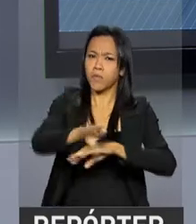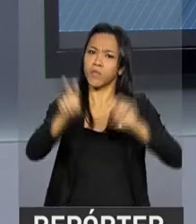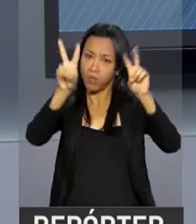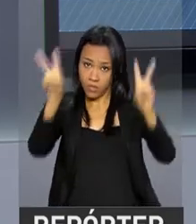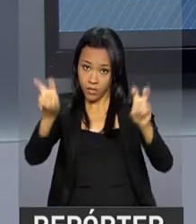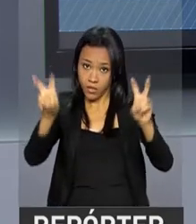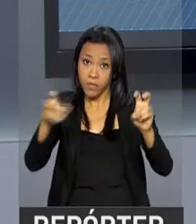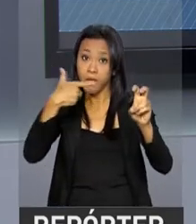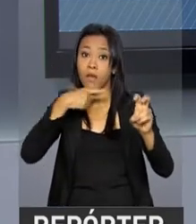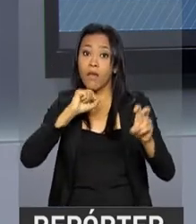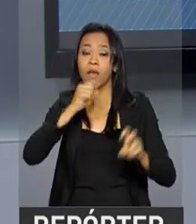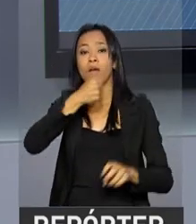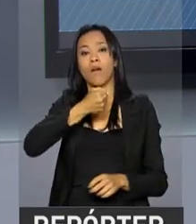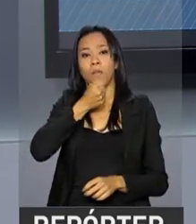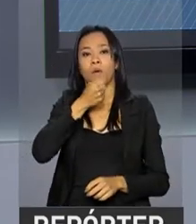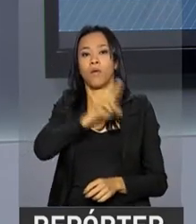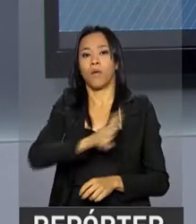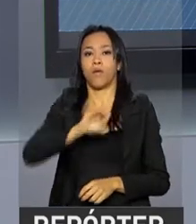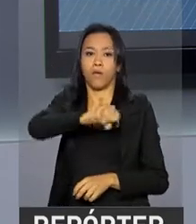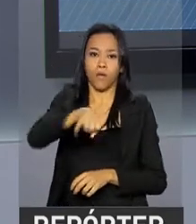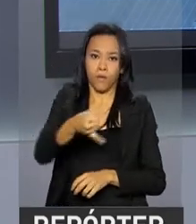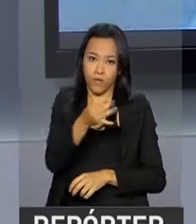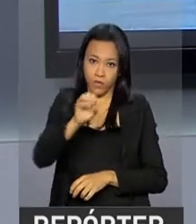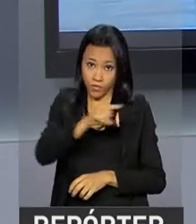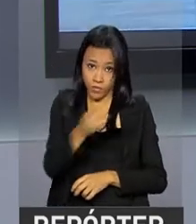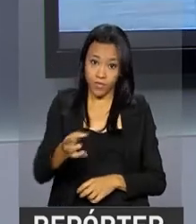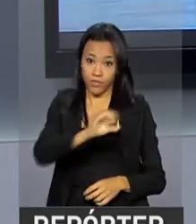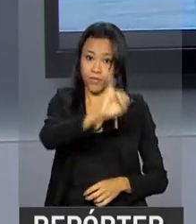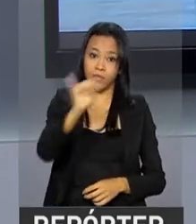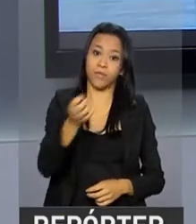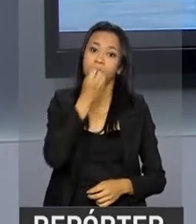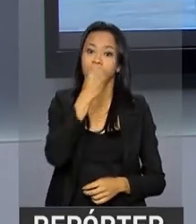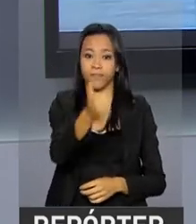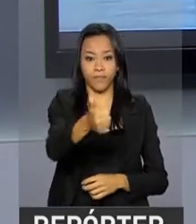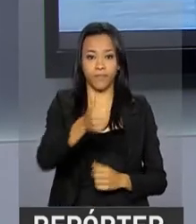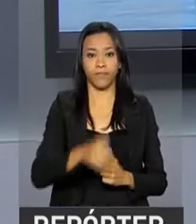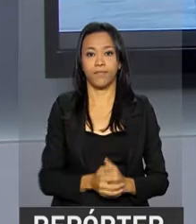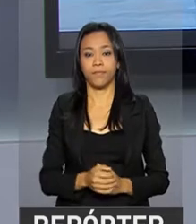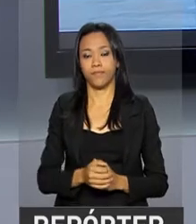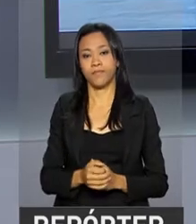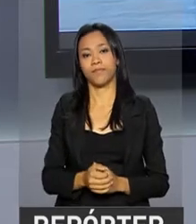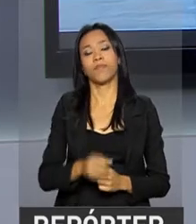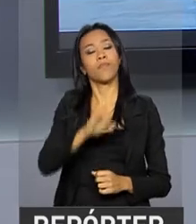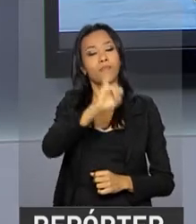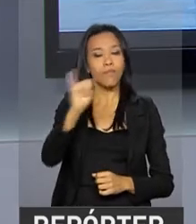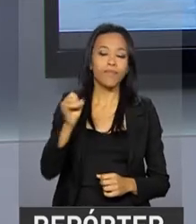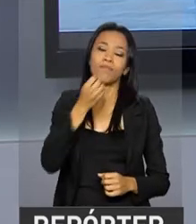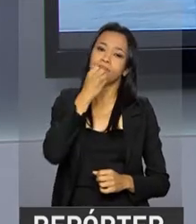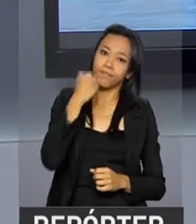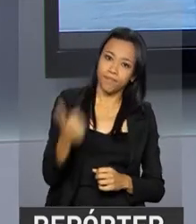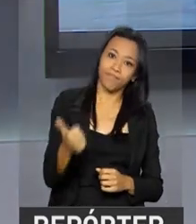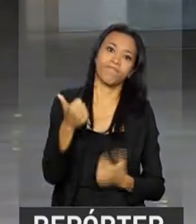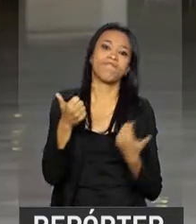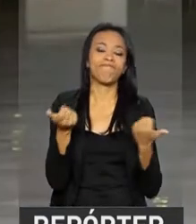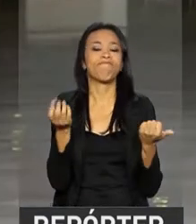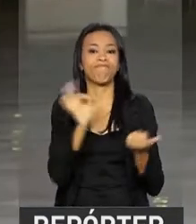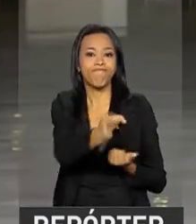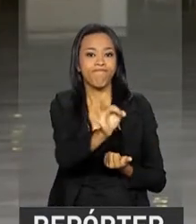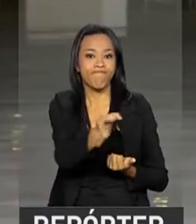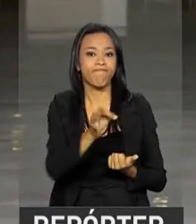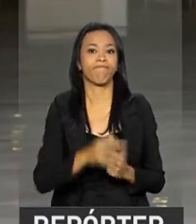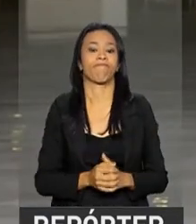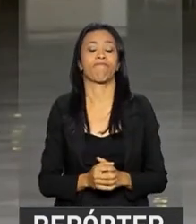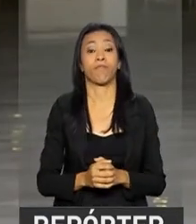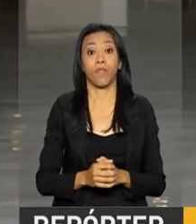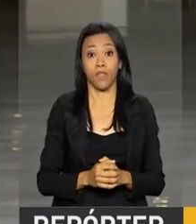é o repórter joão pedro neto o joão tudo bem tudo bem é isso mesmo viu